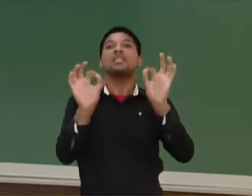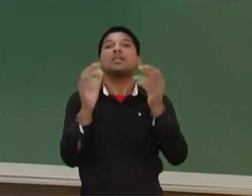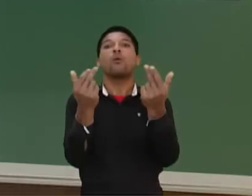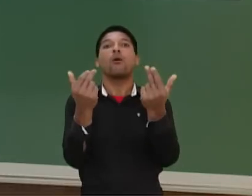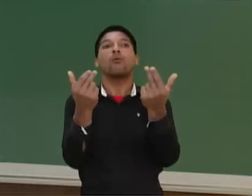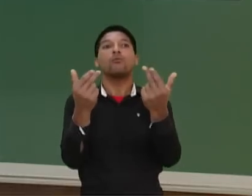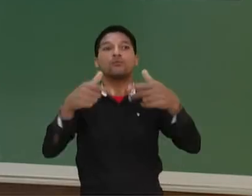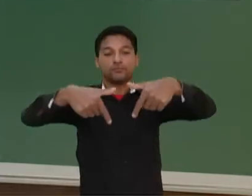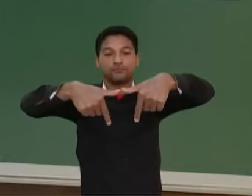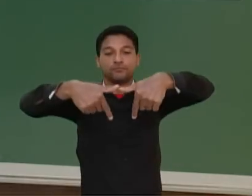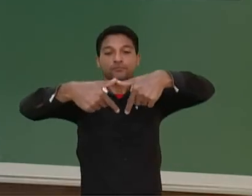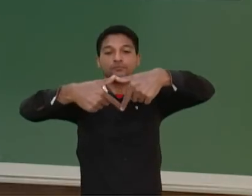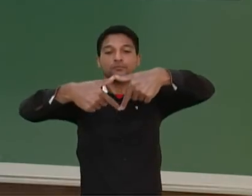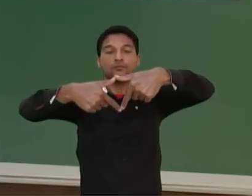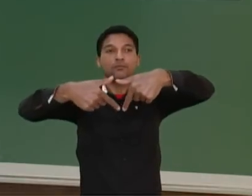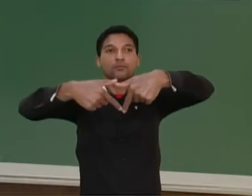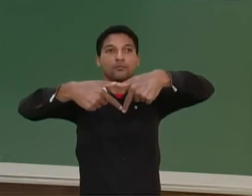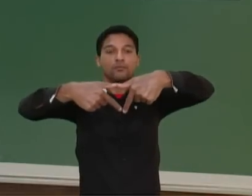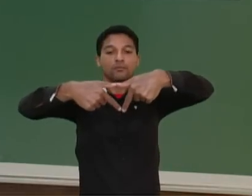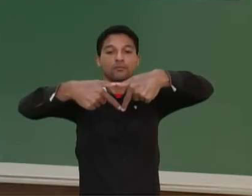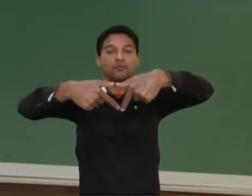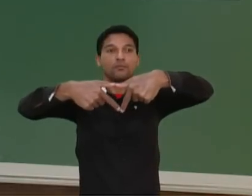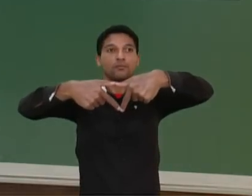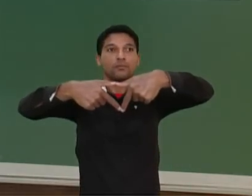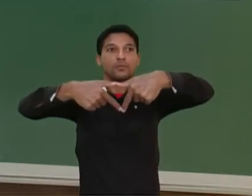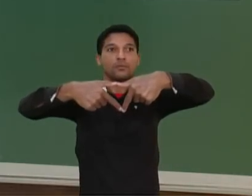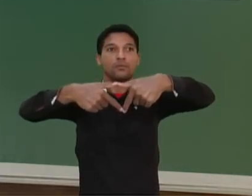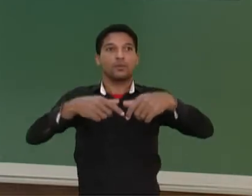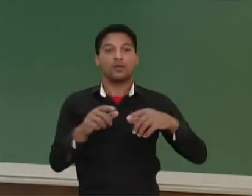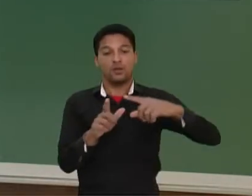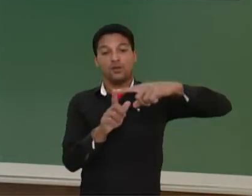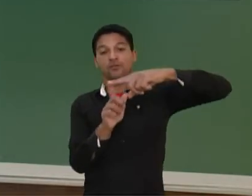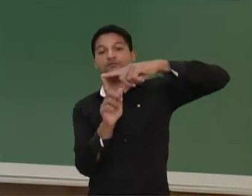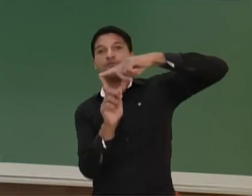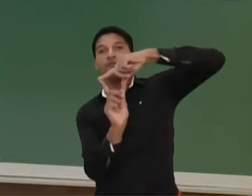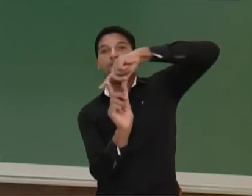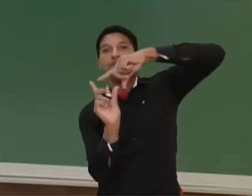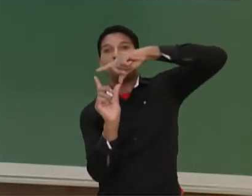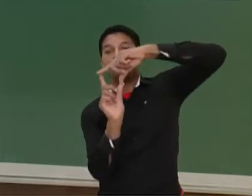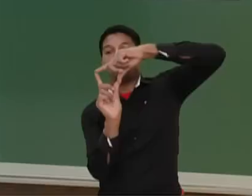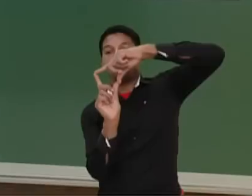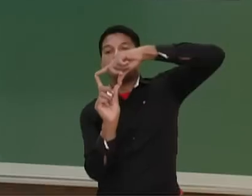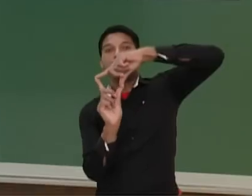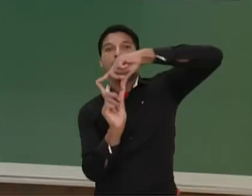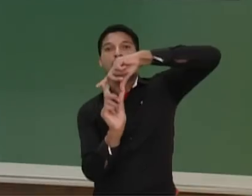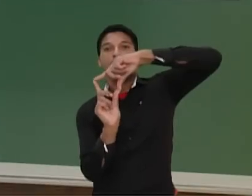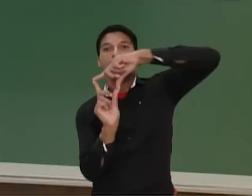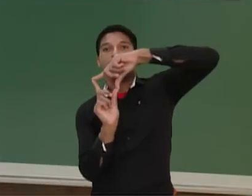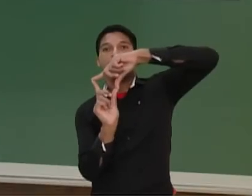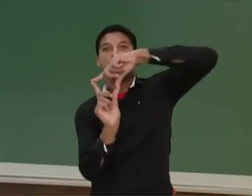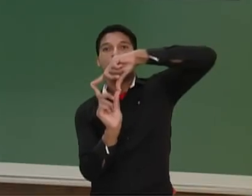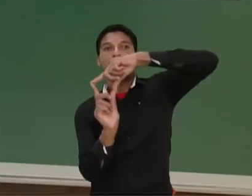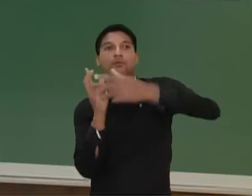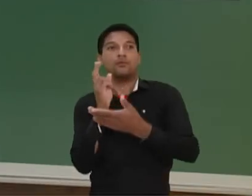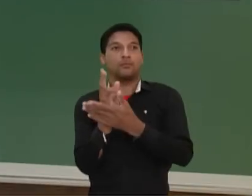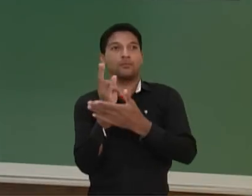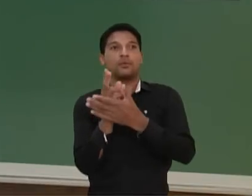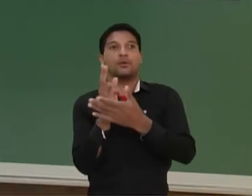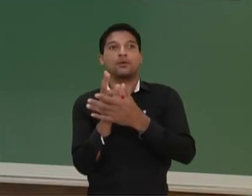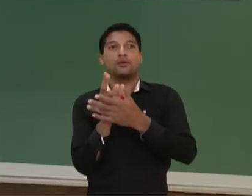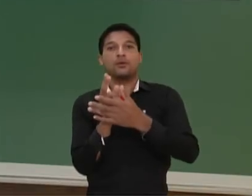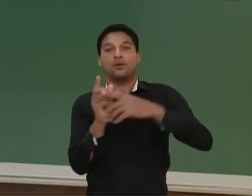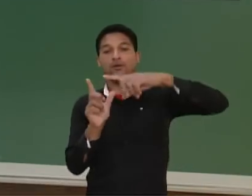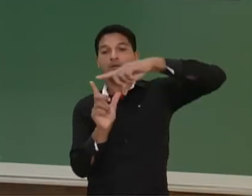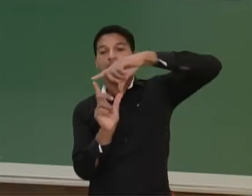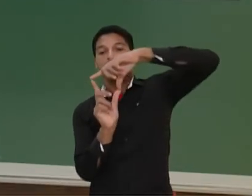Certo? Esse lado aqui é o mesmo para os dois triângulos, então ele é congruente com ele mesmo. E o ângulo entre os dois lados